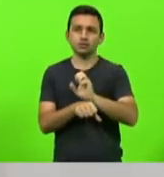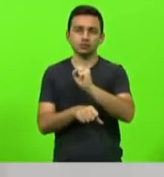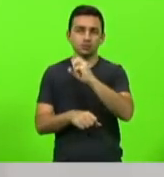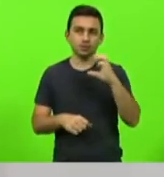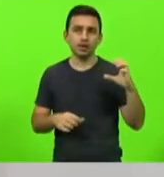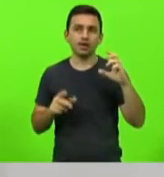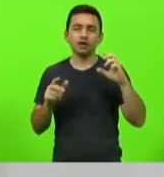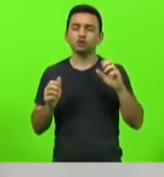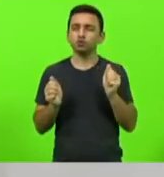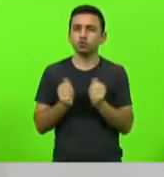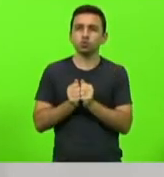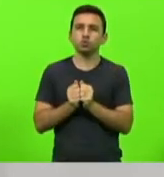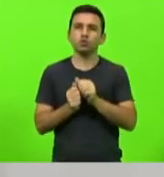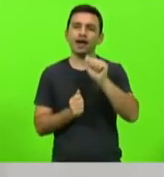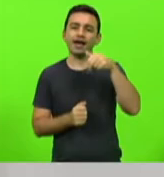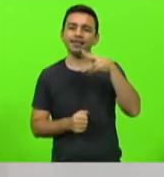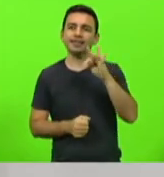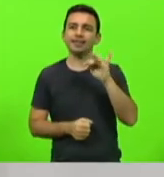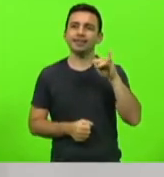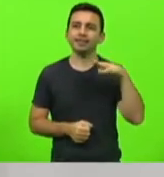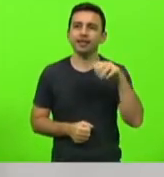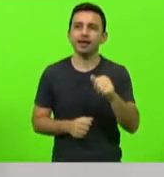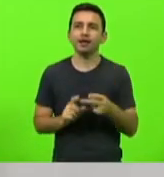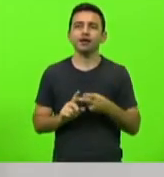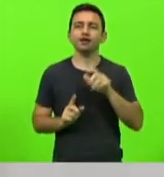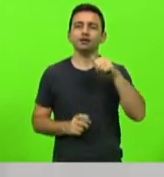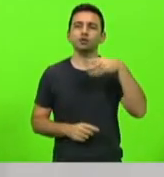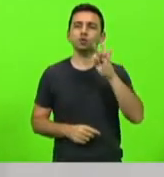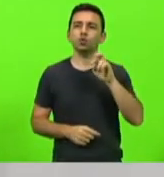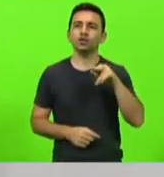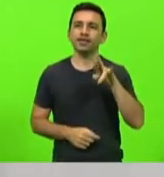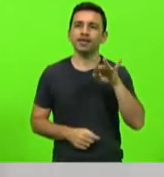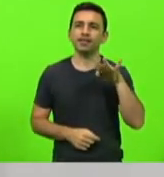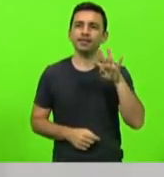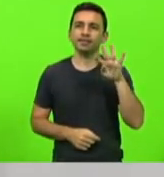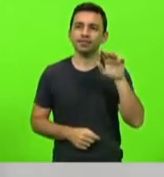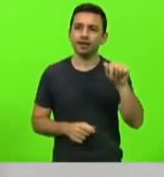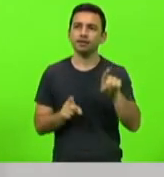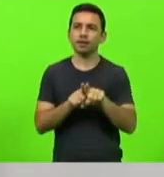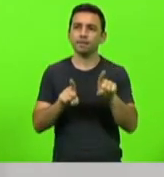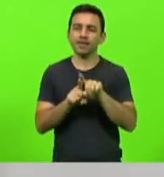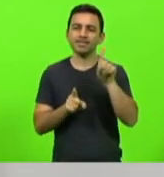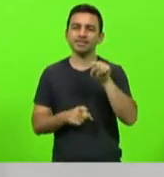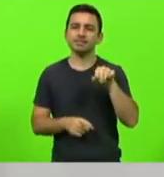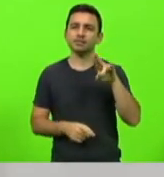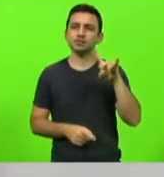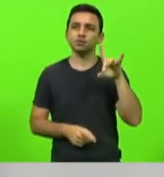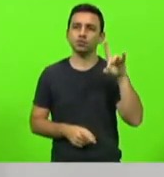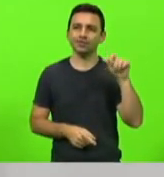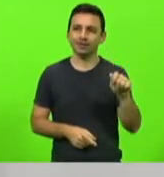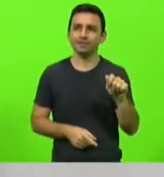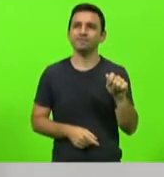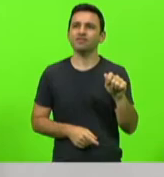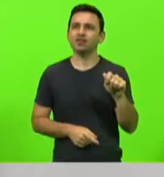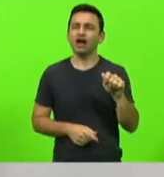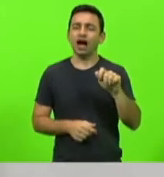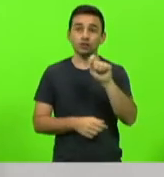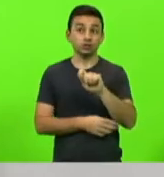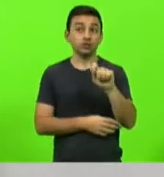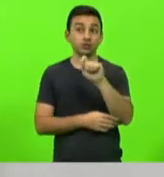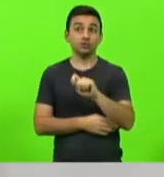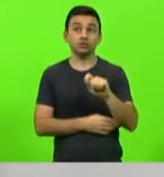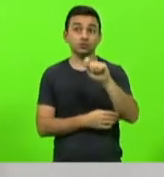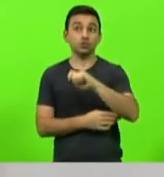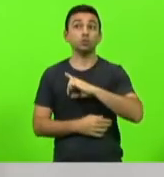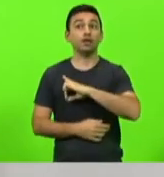Garibaldi, Antonieta de Barros e Zilda Harnes. A Associação dos Delegados de Polícia de Santa Catarina